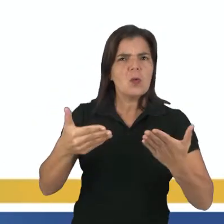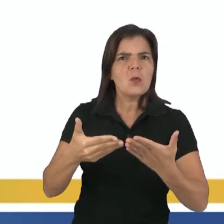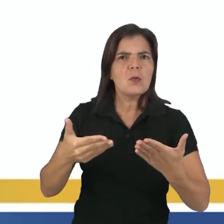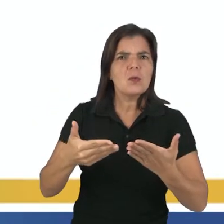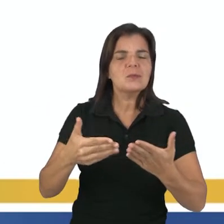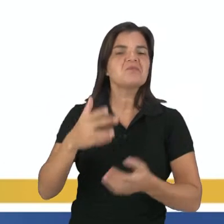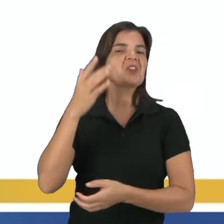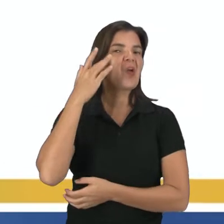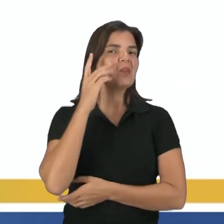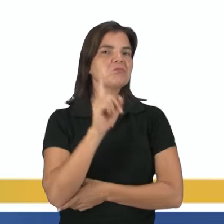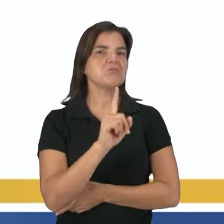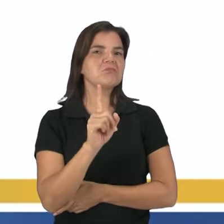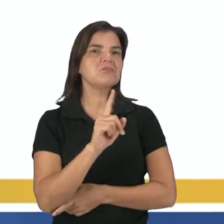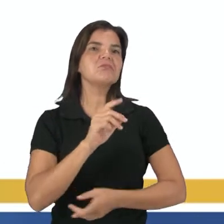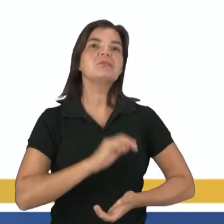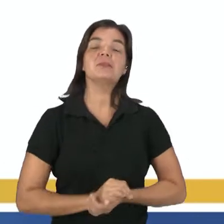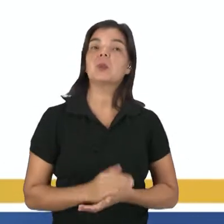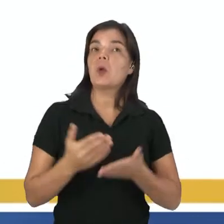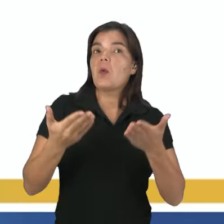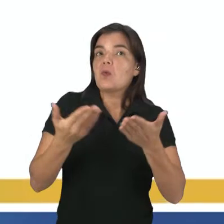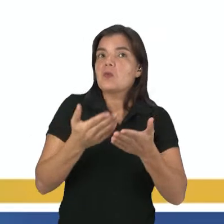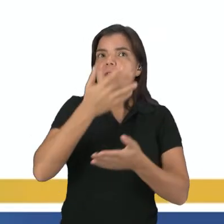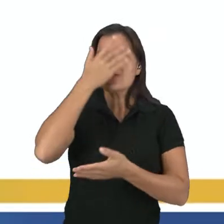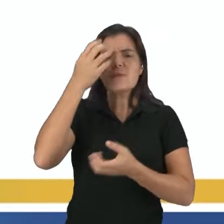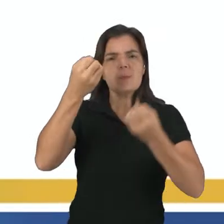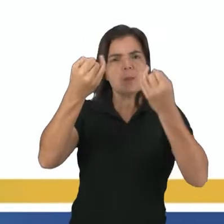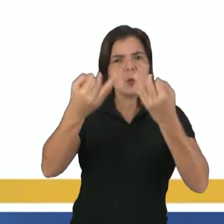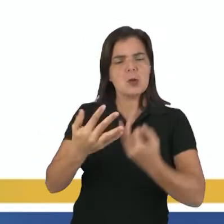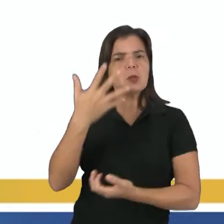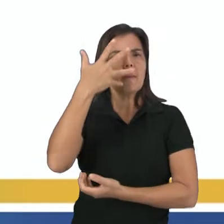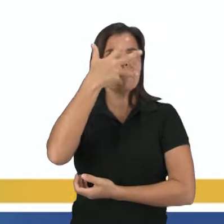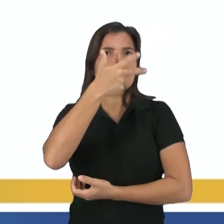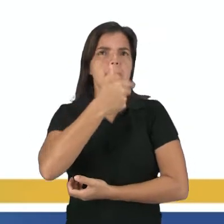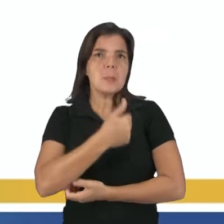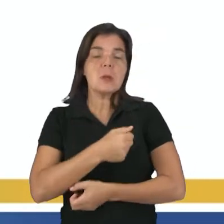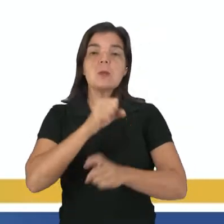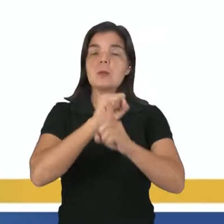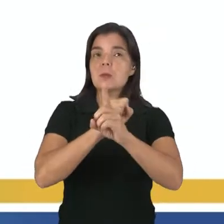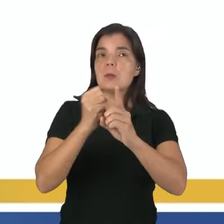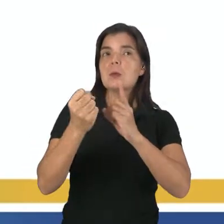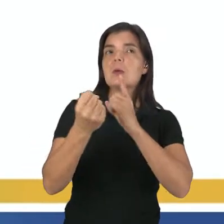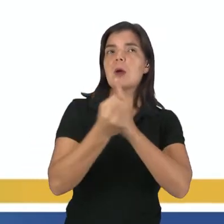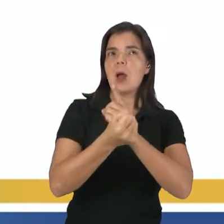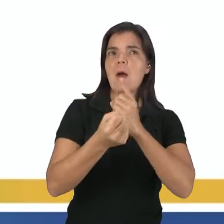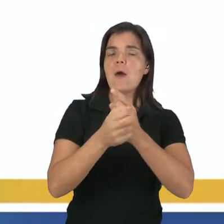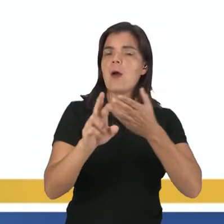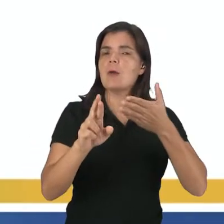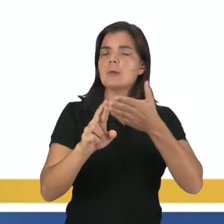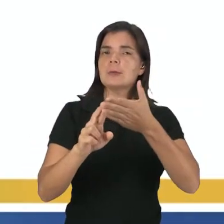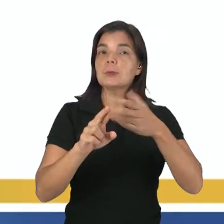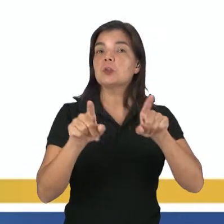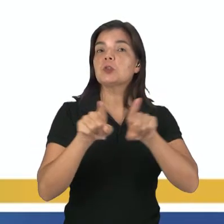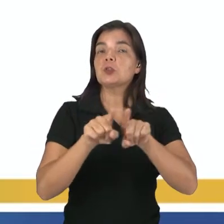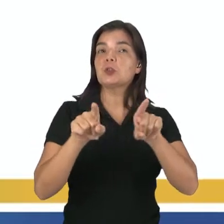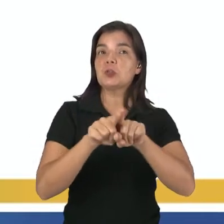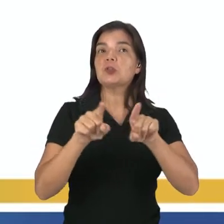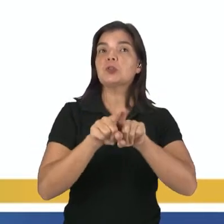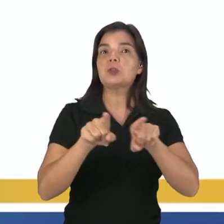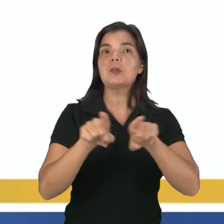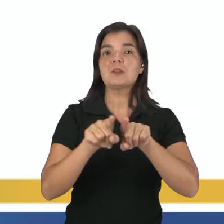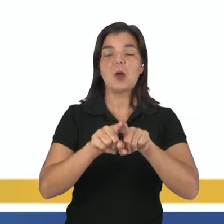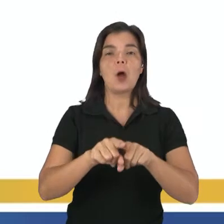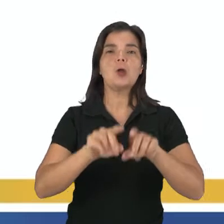hoje? Acho que não. Hoje, quando se fala em padrões de beleza na sociedade, as referências são as